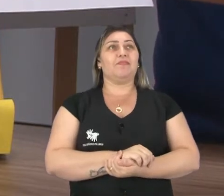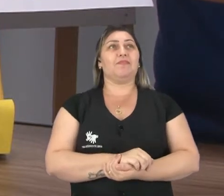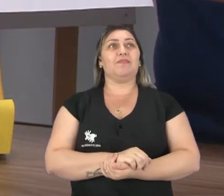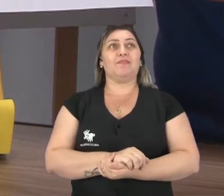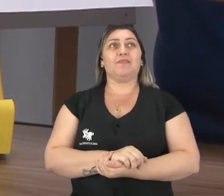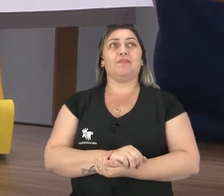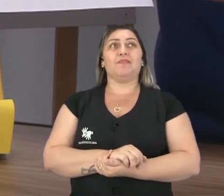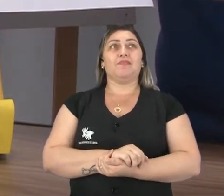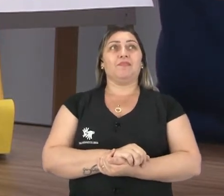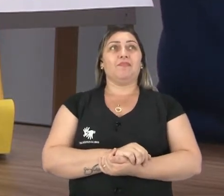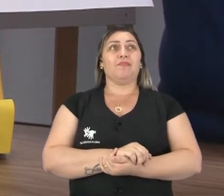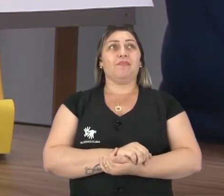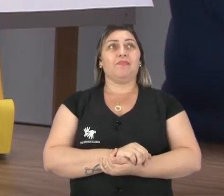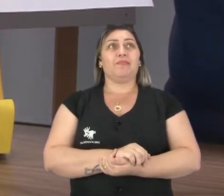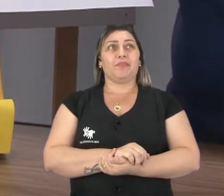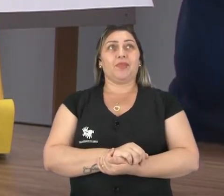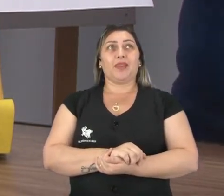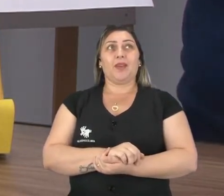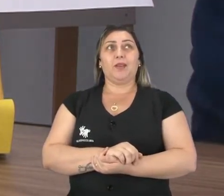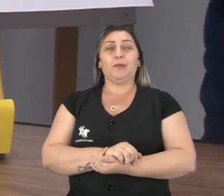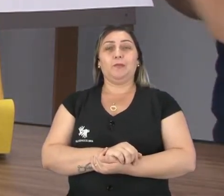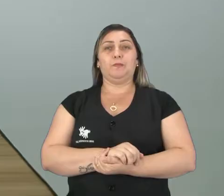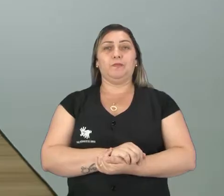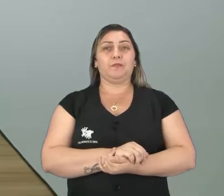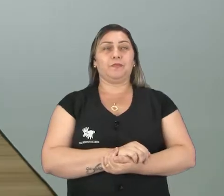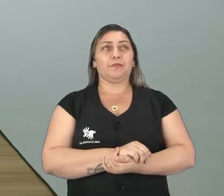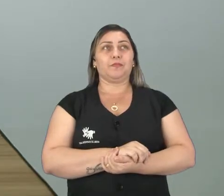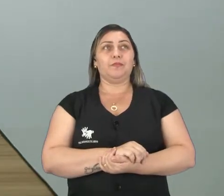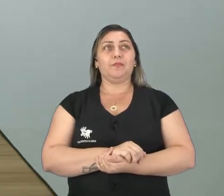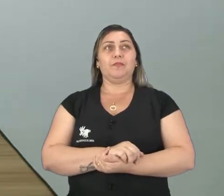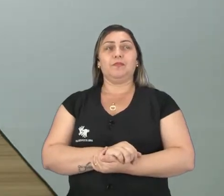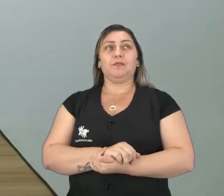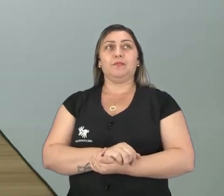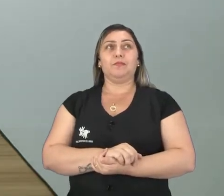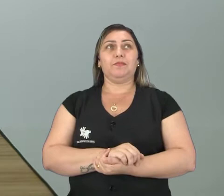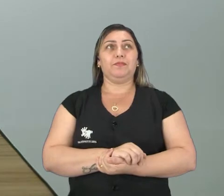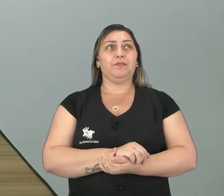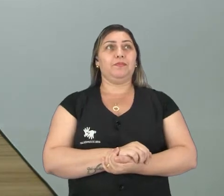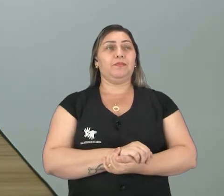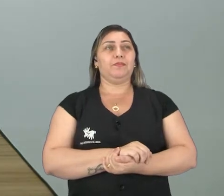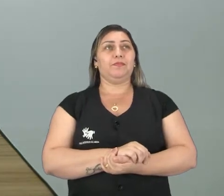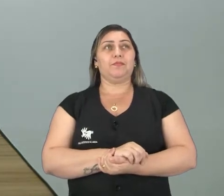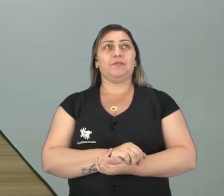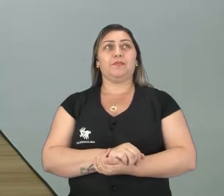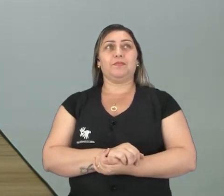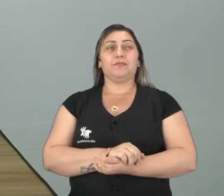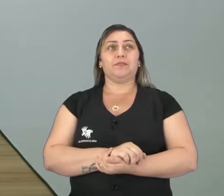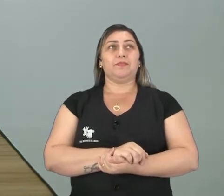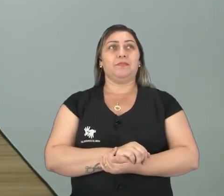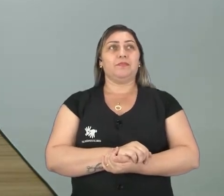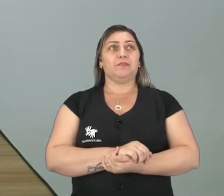deste lado. Ações que não ajudam na economia da água. Muito bem, vamos para mais uma.